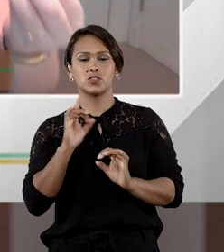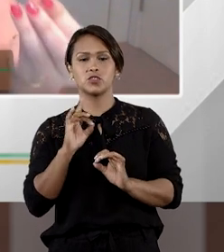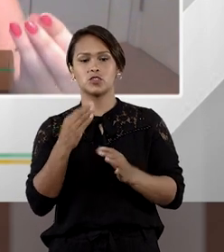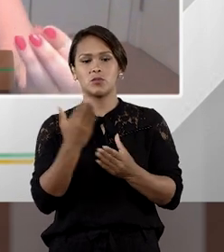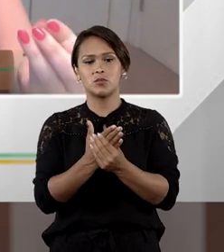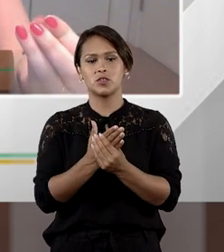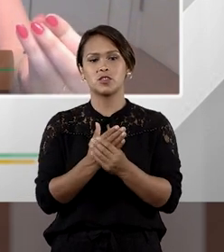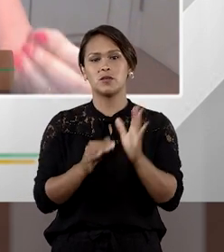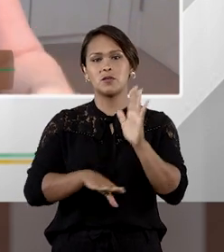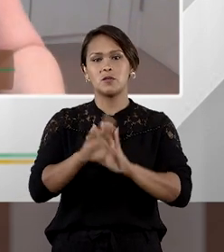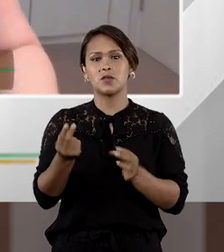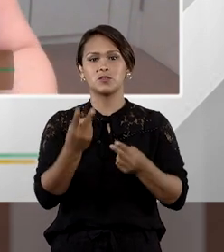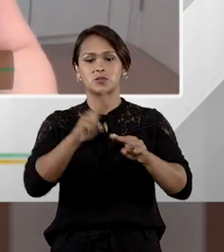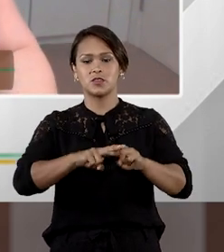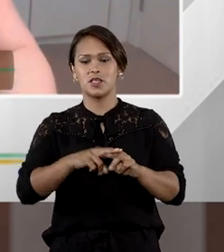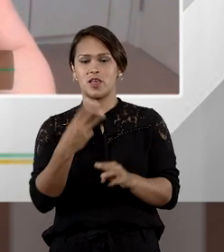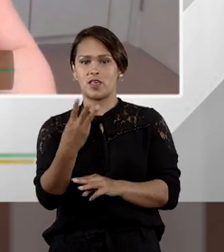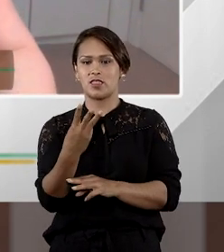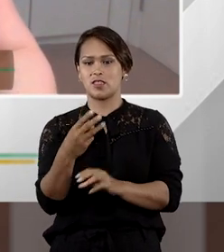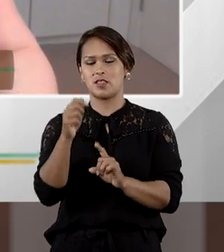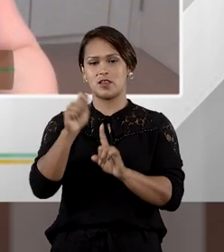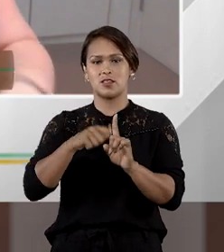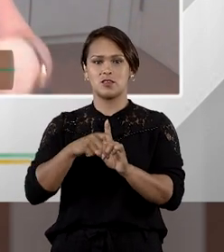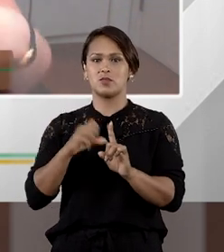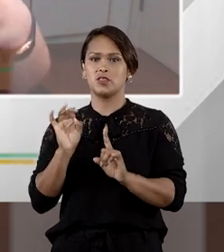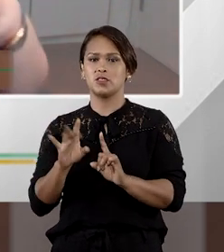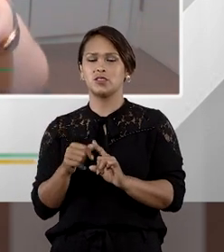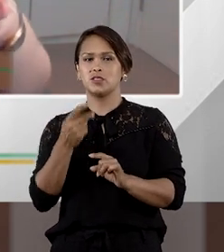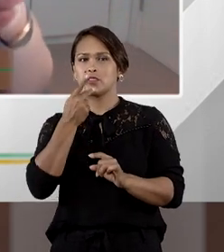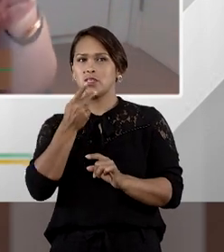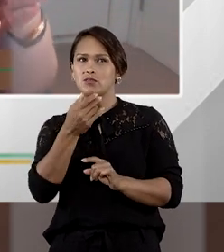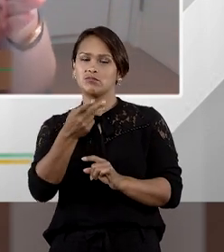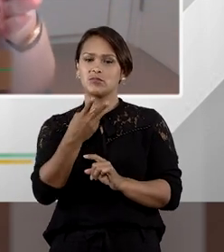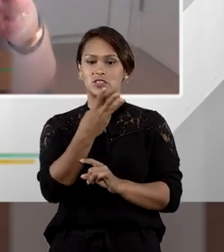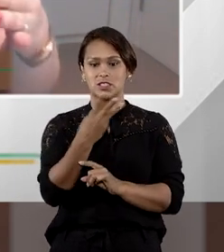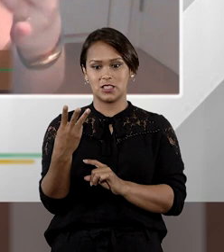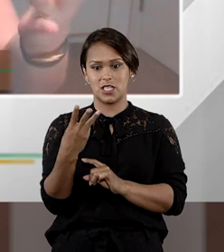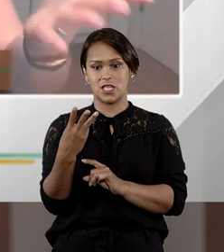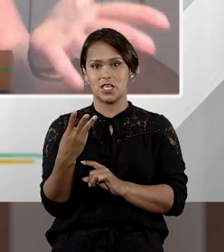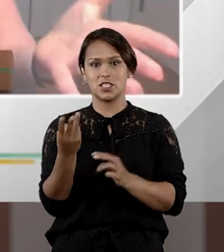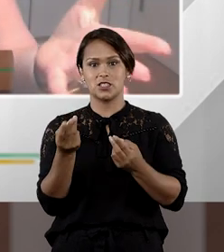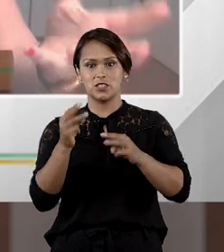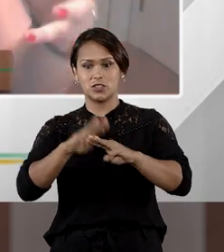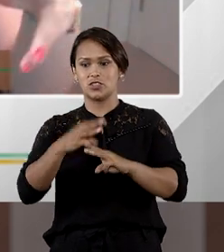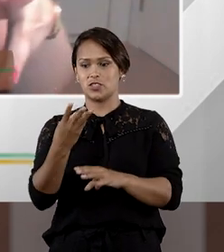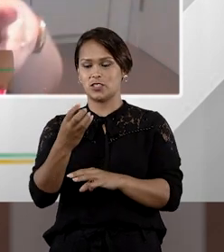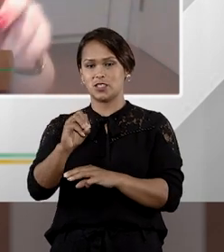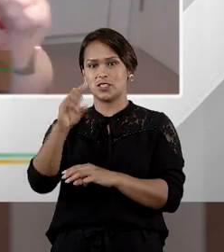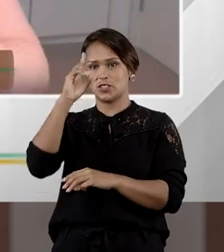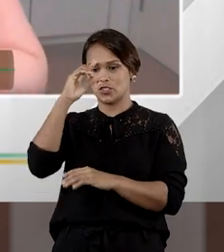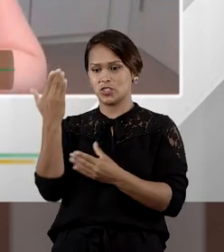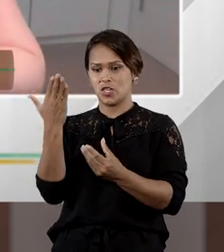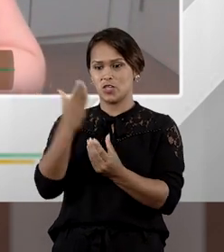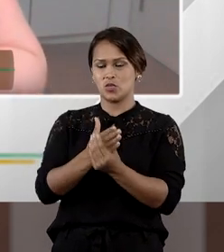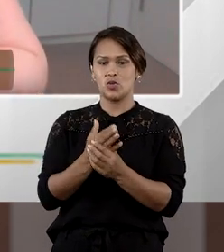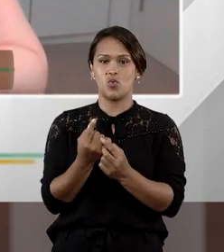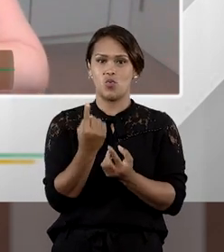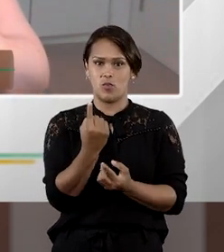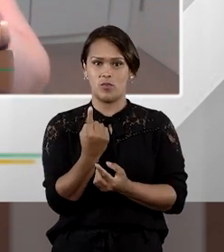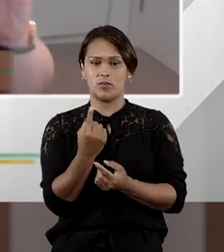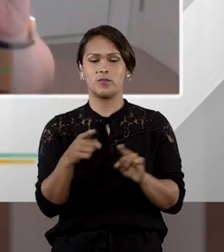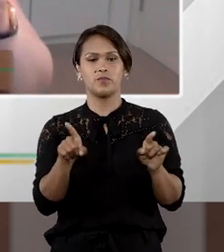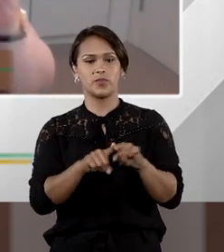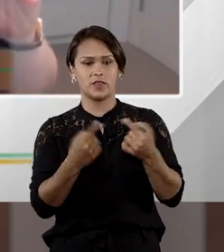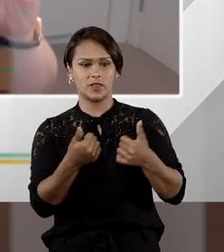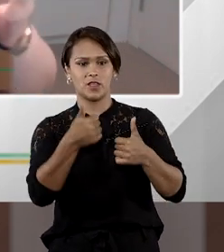ficar no máximo preso até 3 meses. Então, digamos, seriam 3 pedidos de 30 dias dentro do mesmo processo.